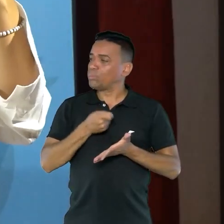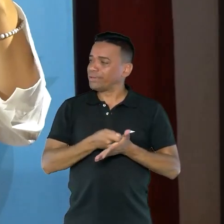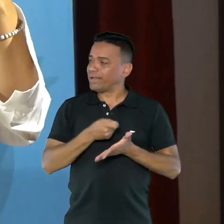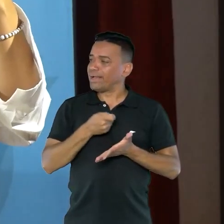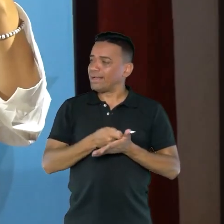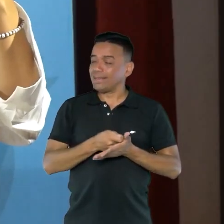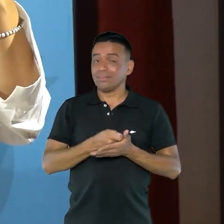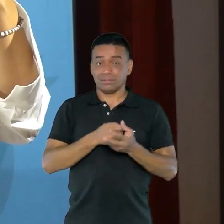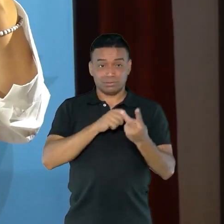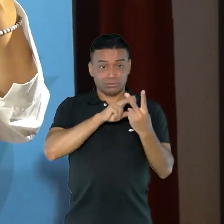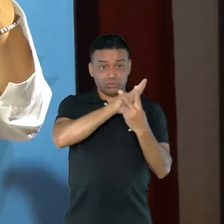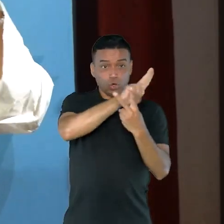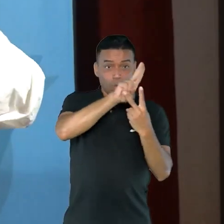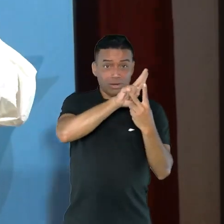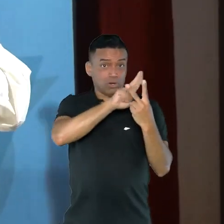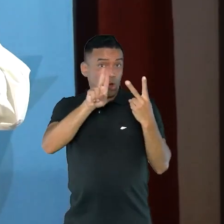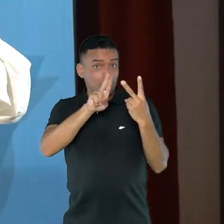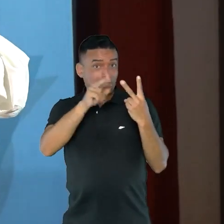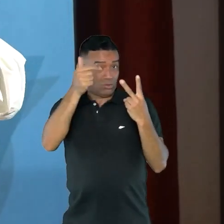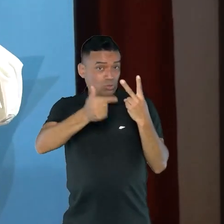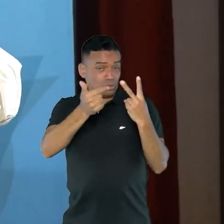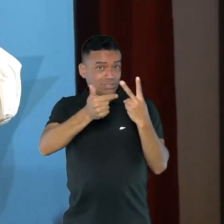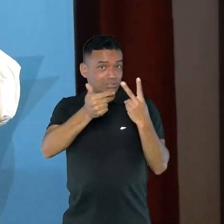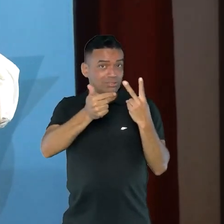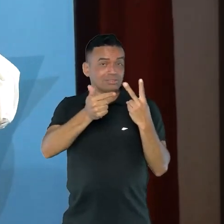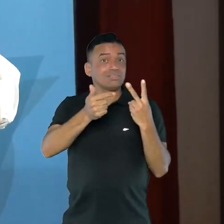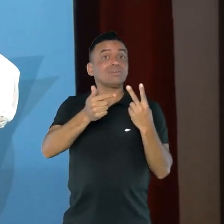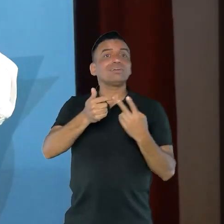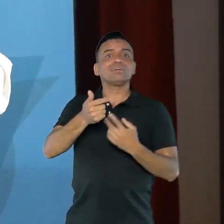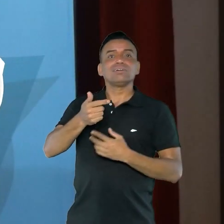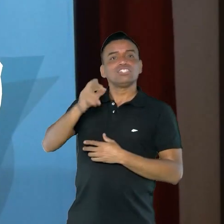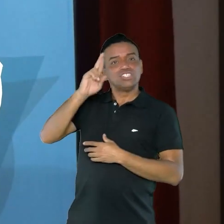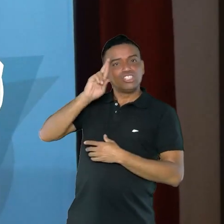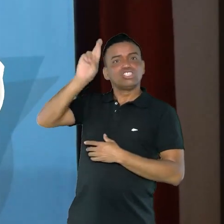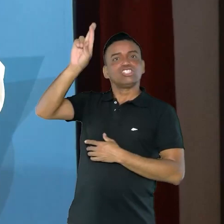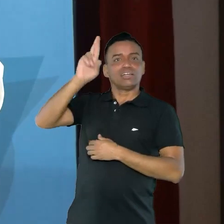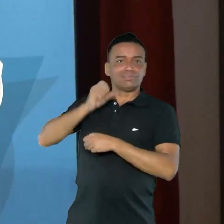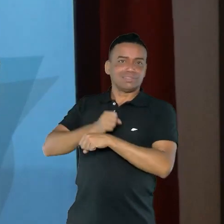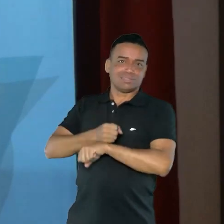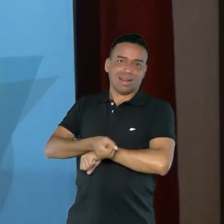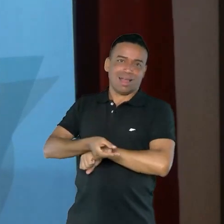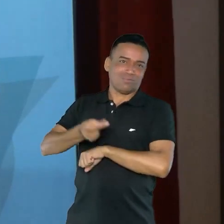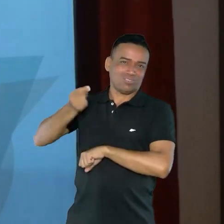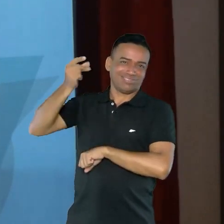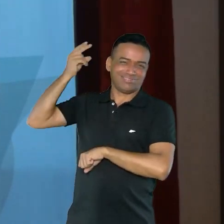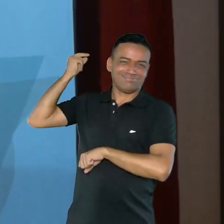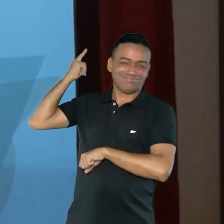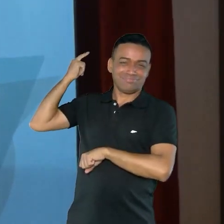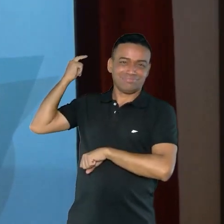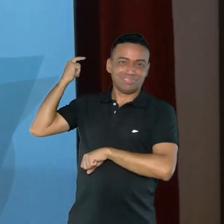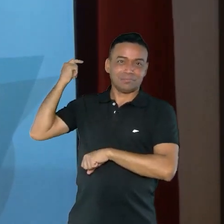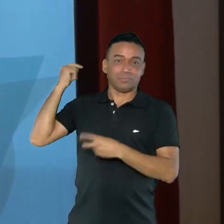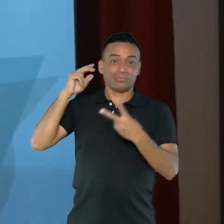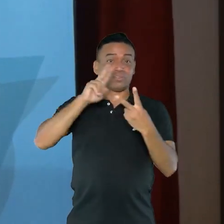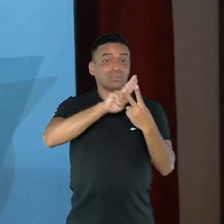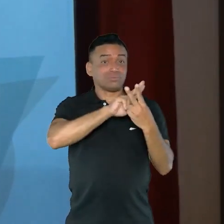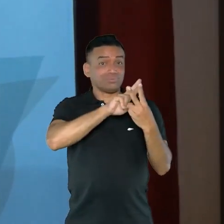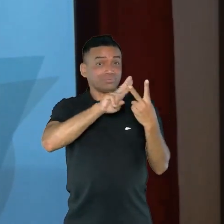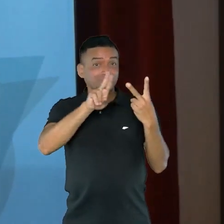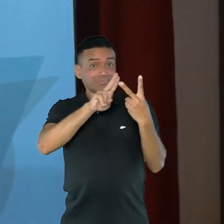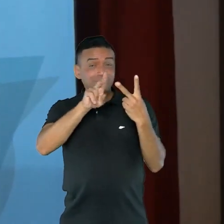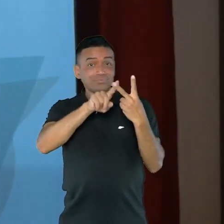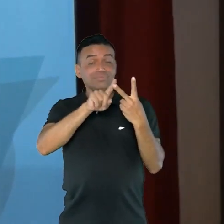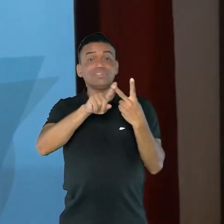seus antepassados. Então, o nome era um jeito de assinalar a posse, a propriedade dessas